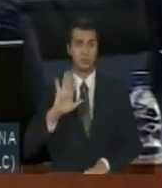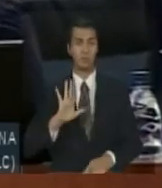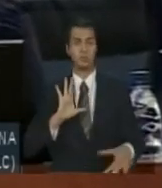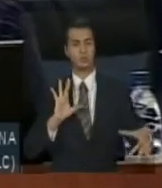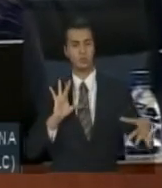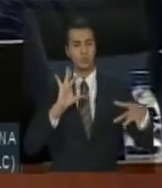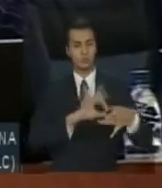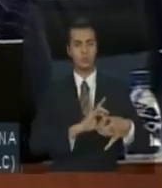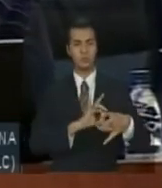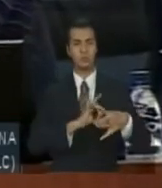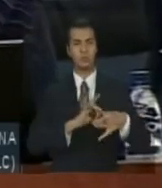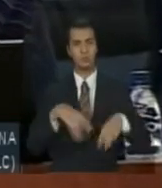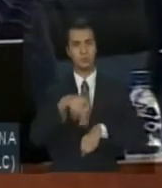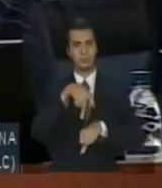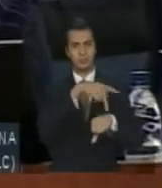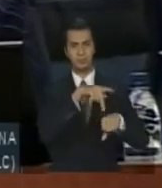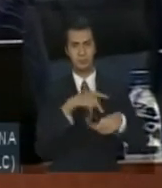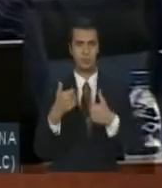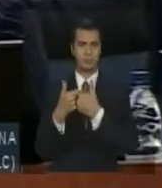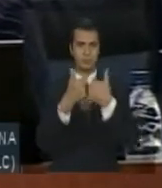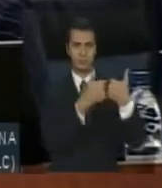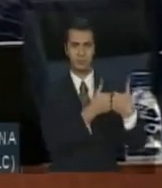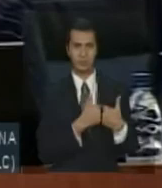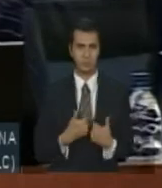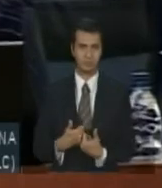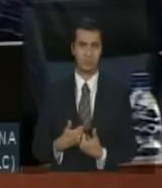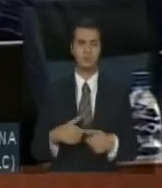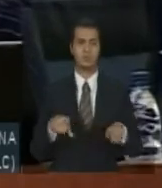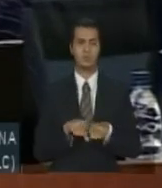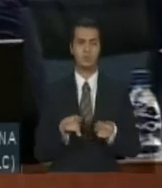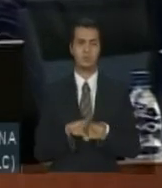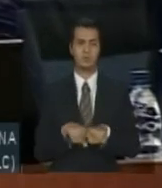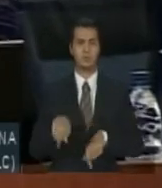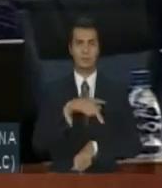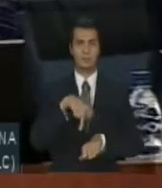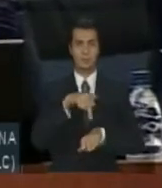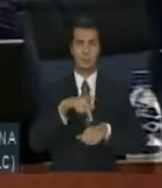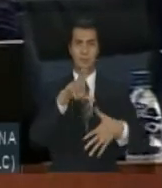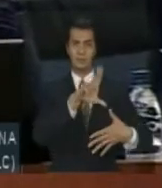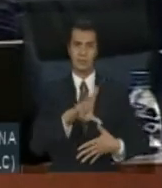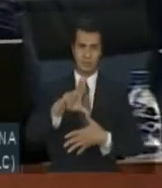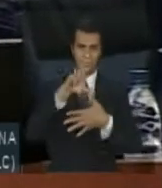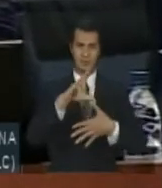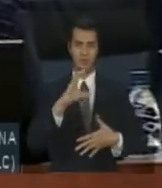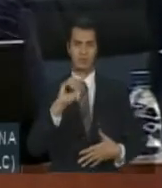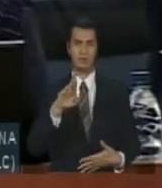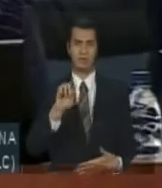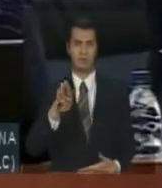vizinhos, com seus parceiros da América Latina e do Caribe,